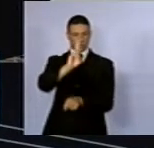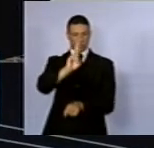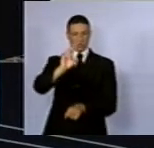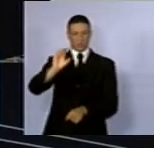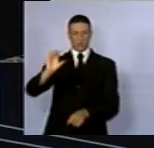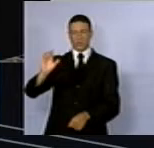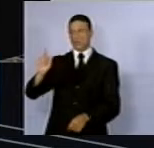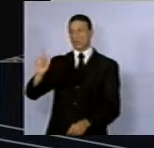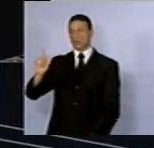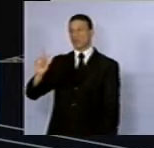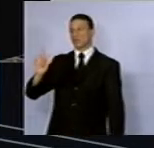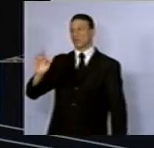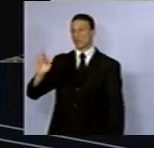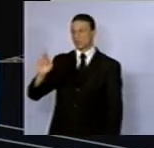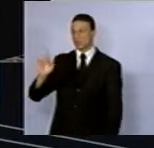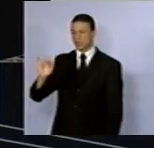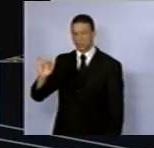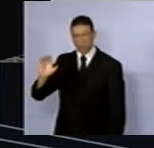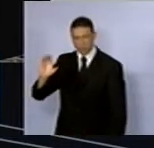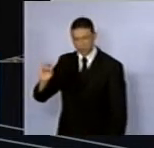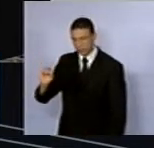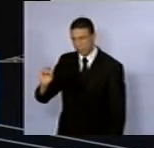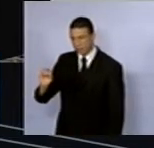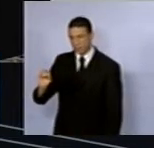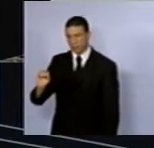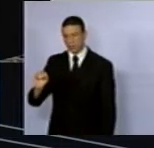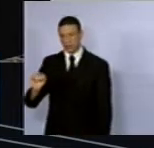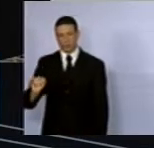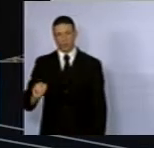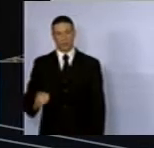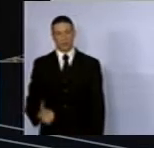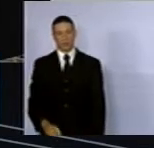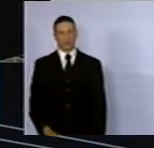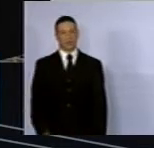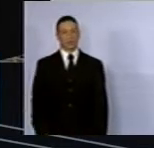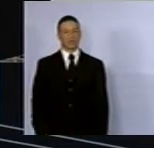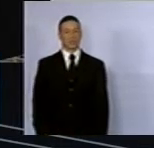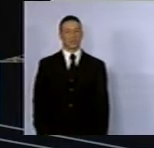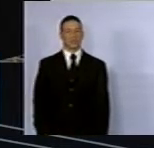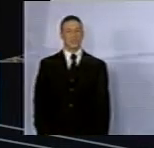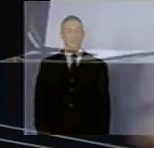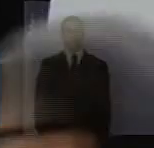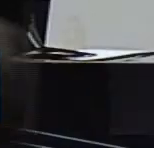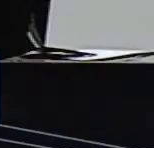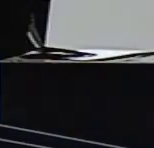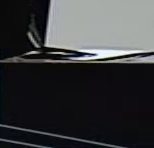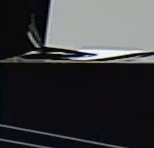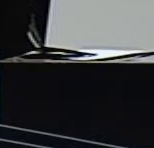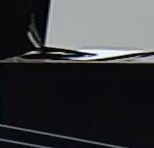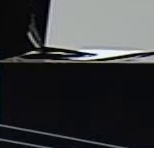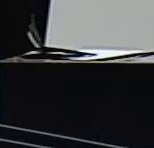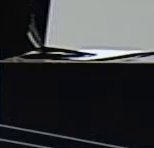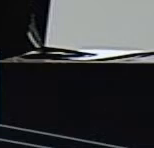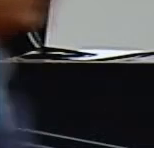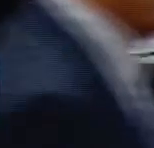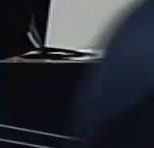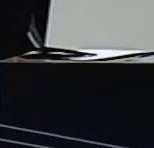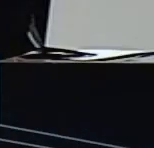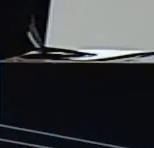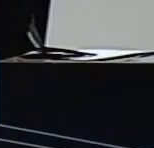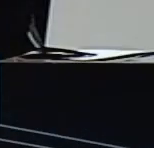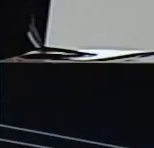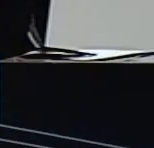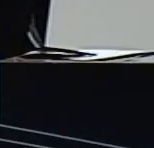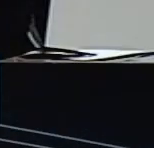Koifman, que é doutor em medicina preventiva, mestre em medicina social, pesquisador titular da Fundação Oswaldo Cruz e coordenador do